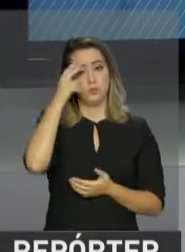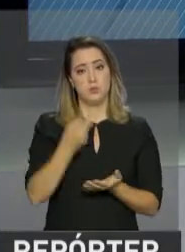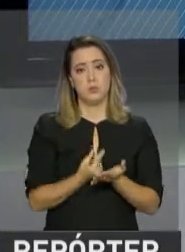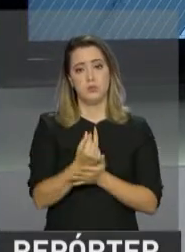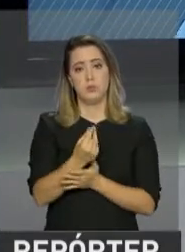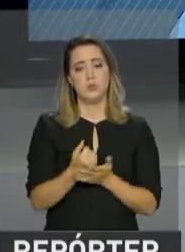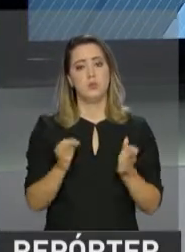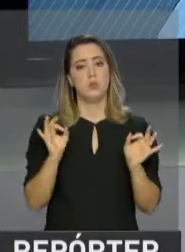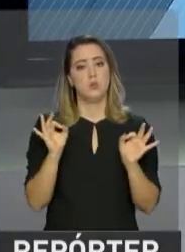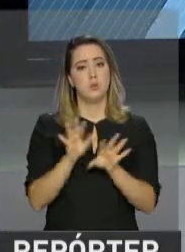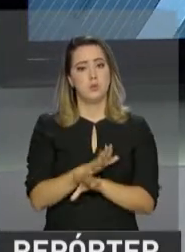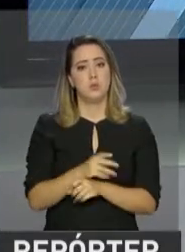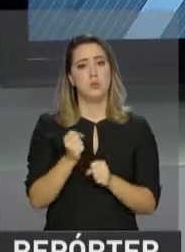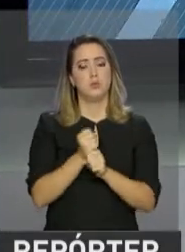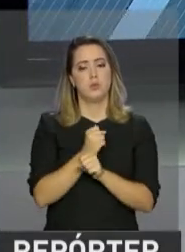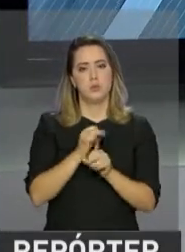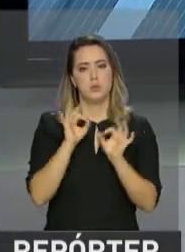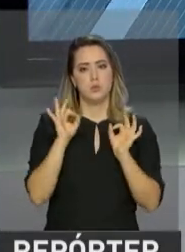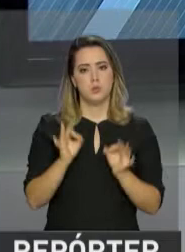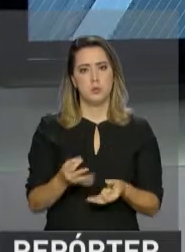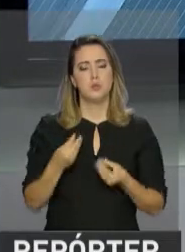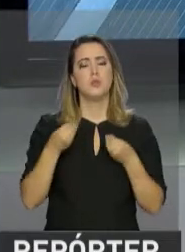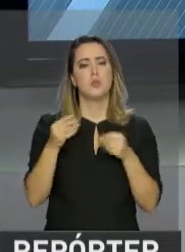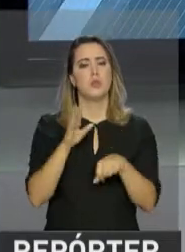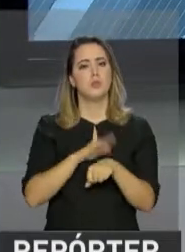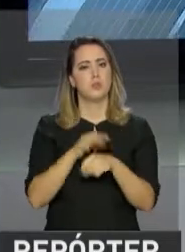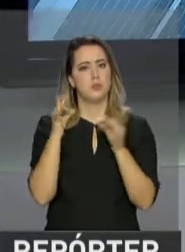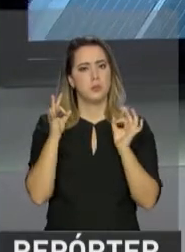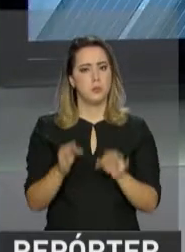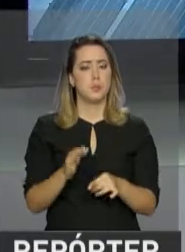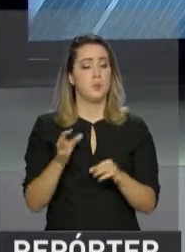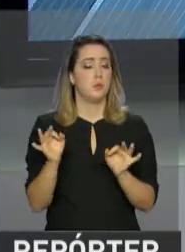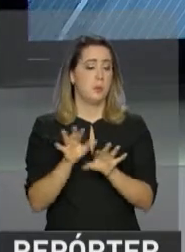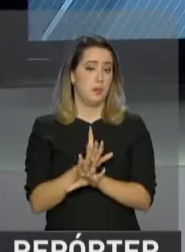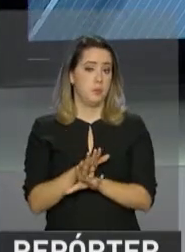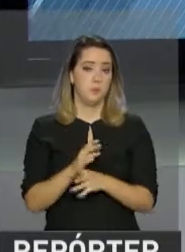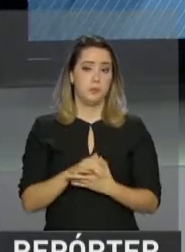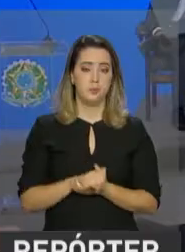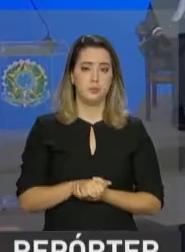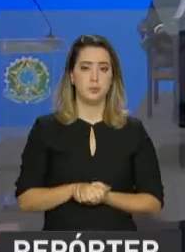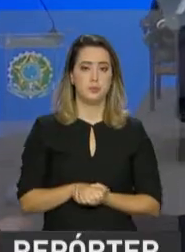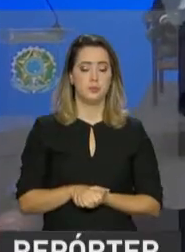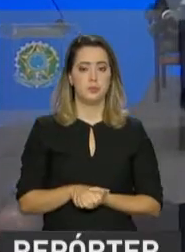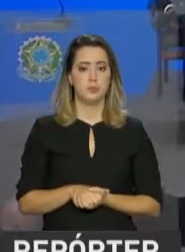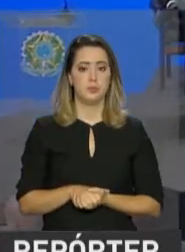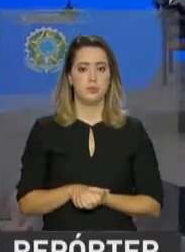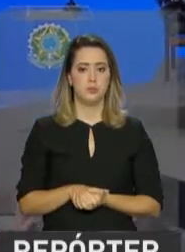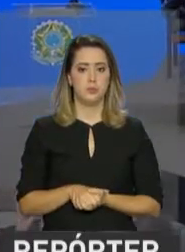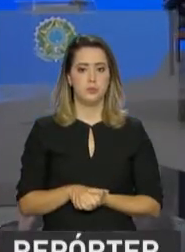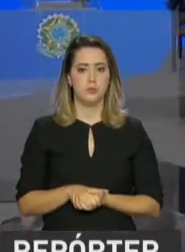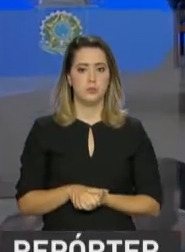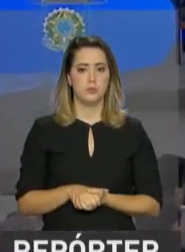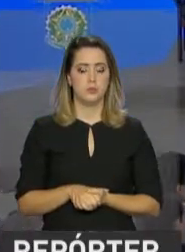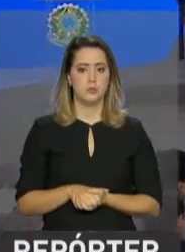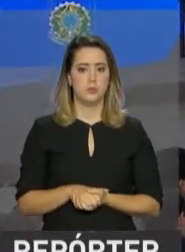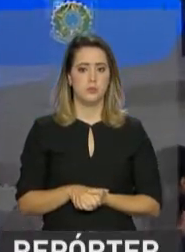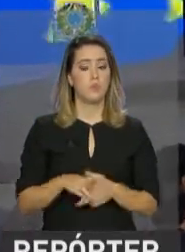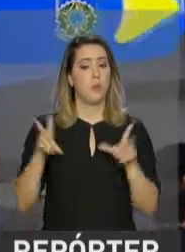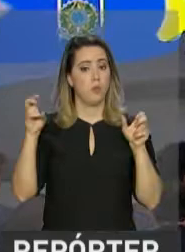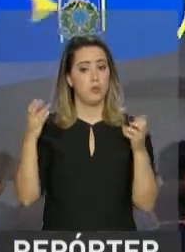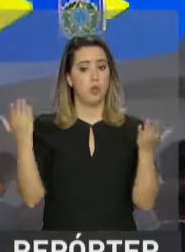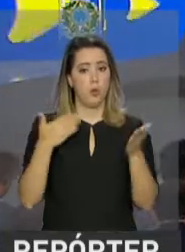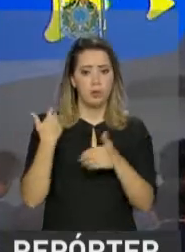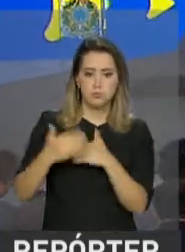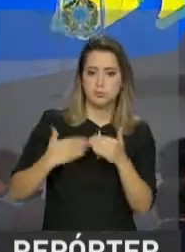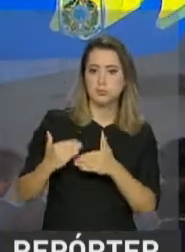concluir as obras já está garantido e elas têm prazo determinado para acabar com o slogan agora